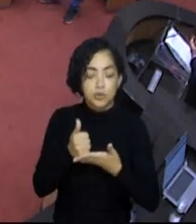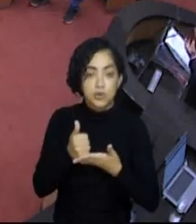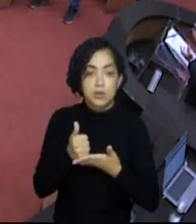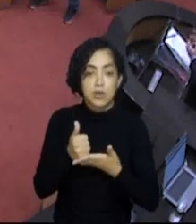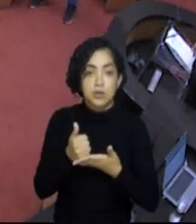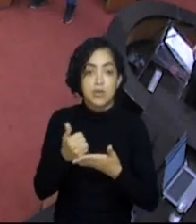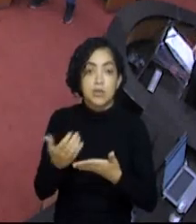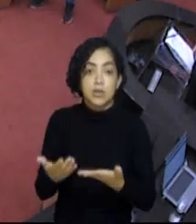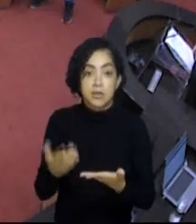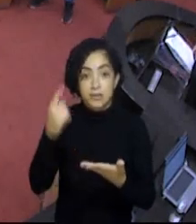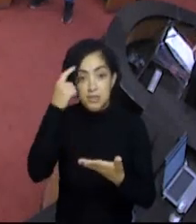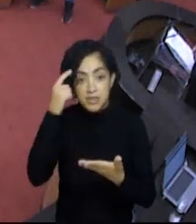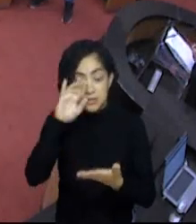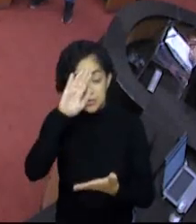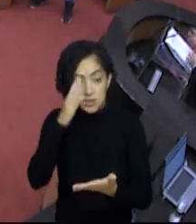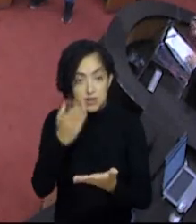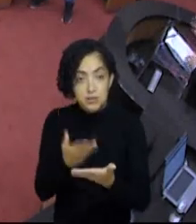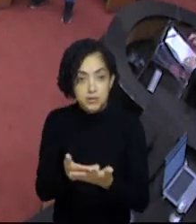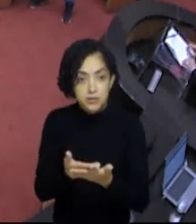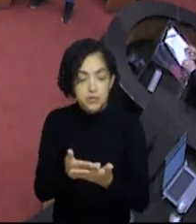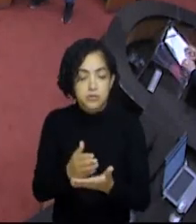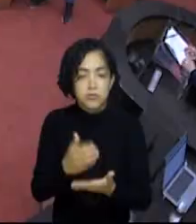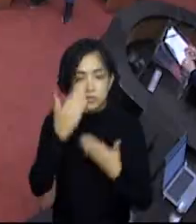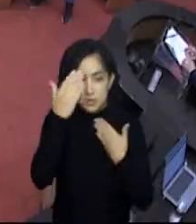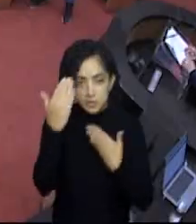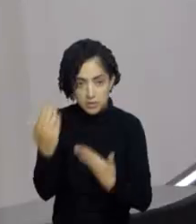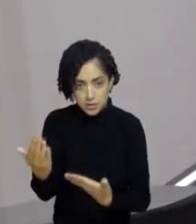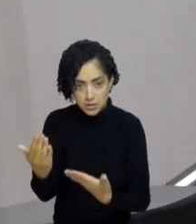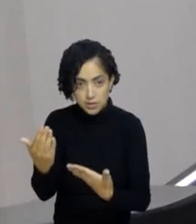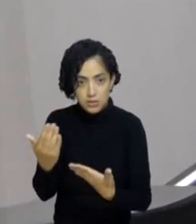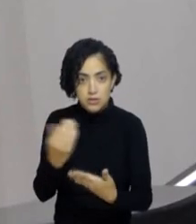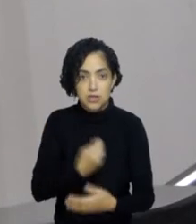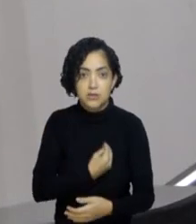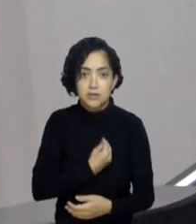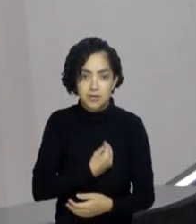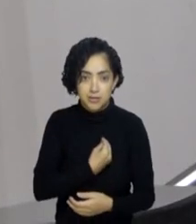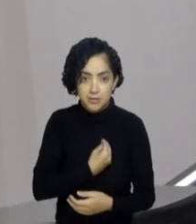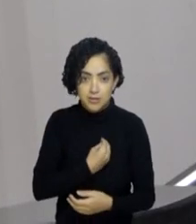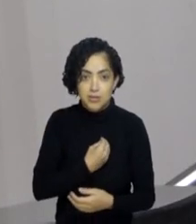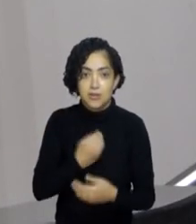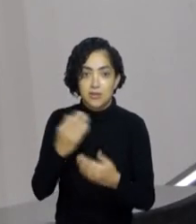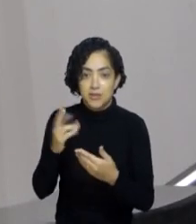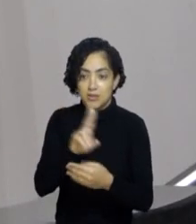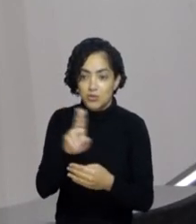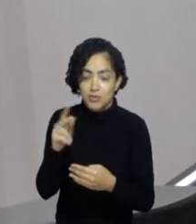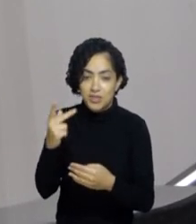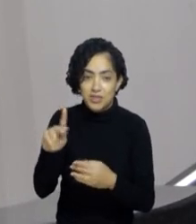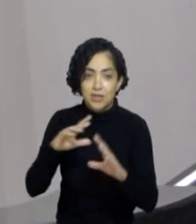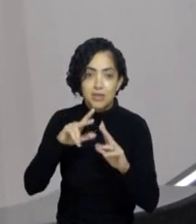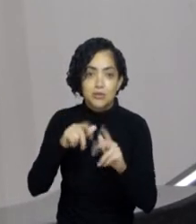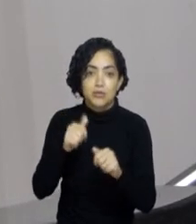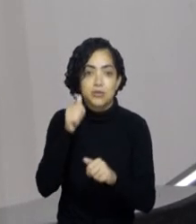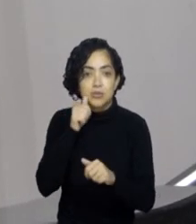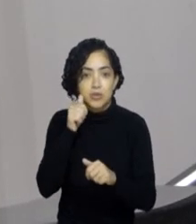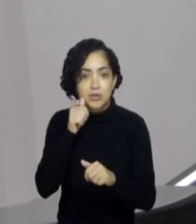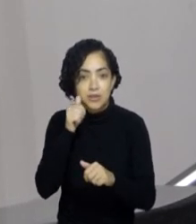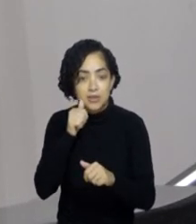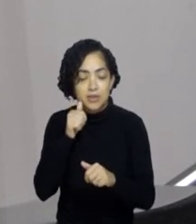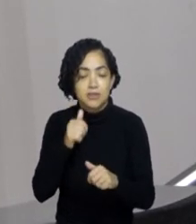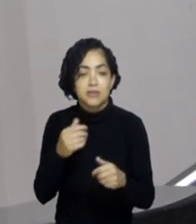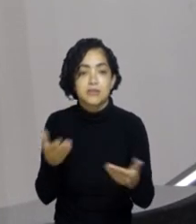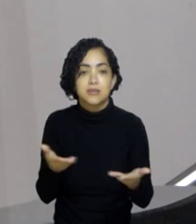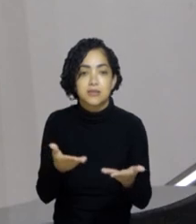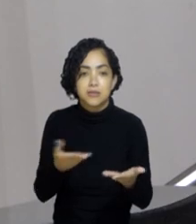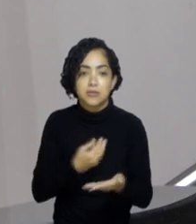que pensamos e acreditamos em fazer. Então, agradecer aqui a presença da Judite, em nome dela, a todas as mulheres e todos os companheiros e companheiras que estão